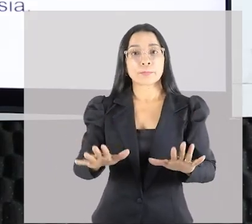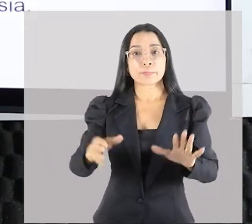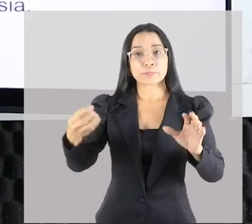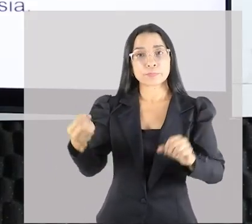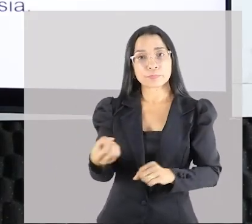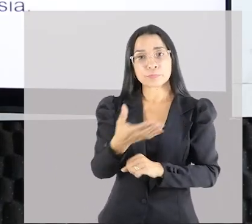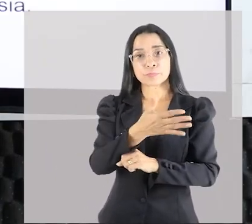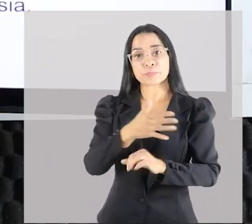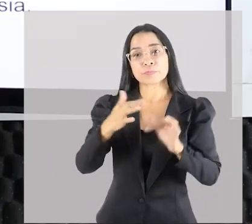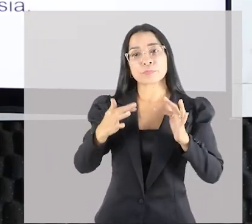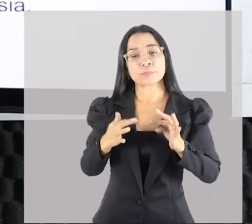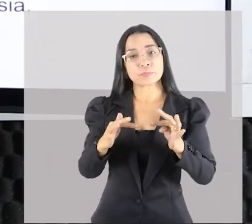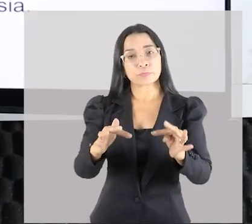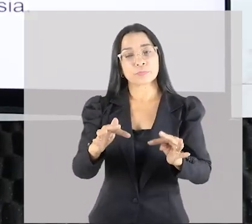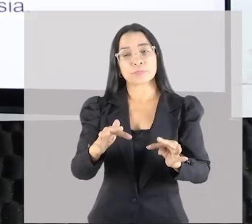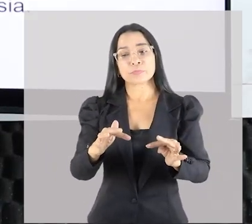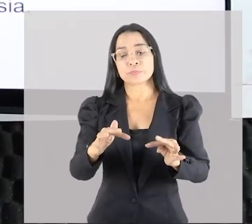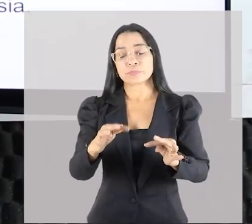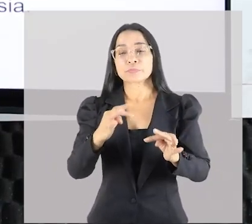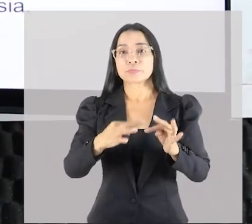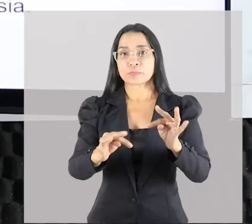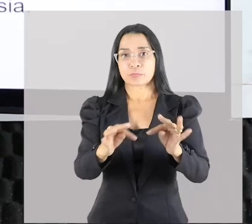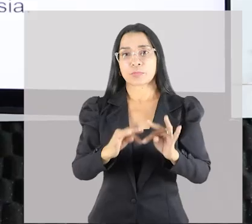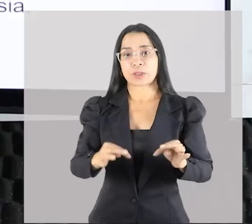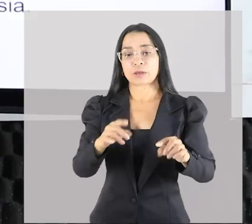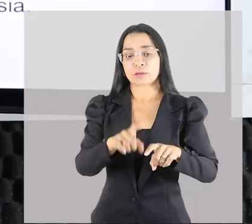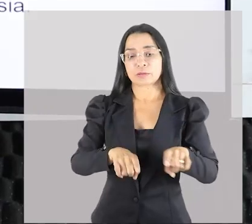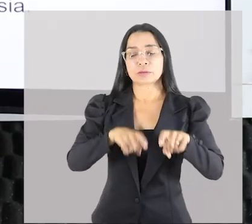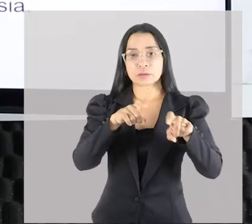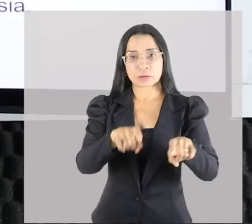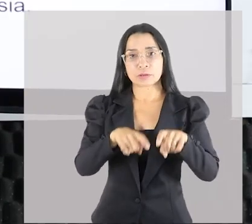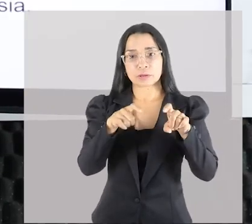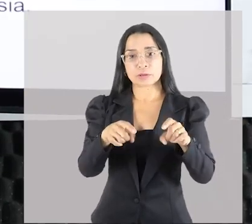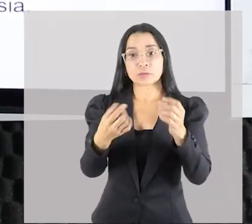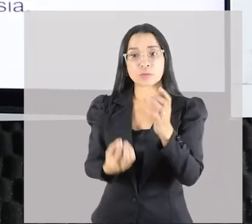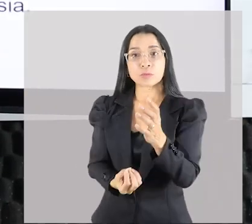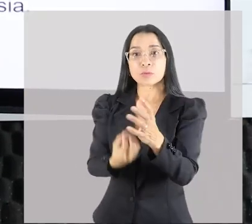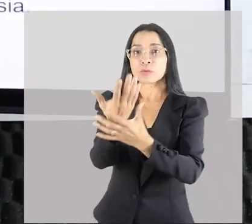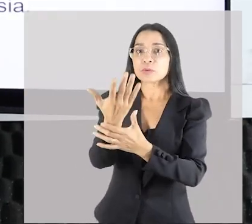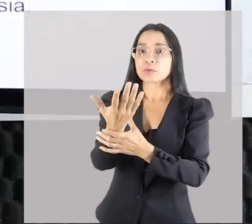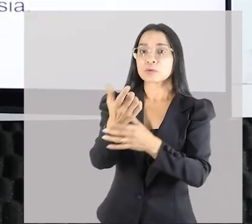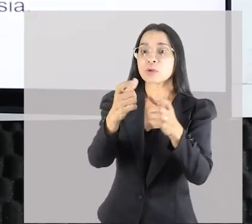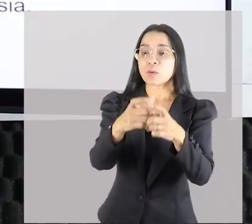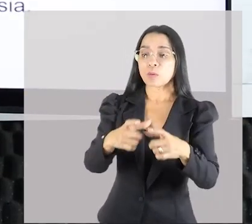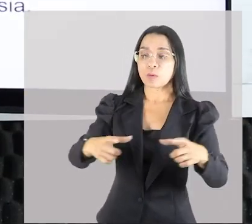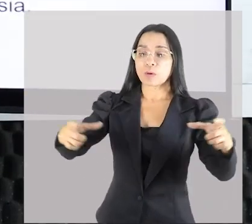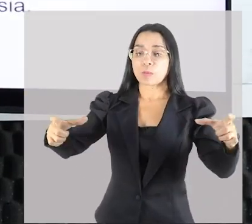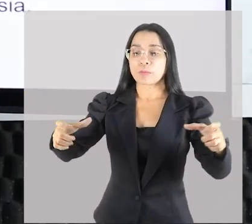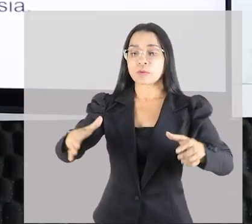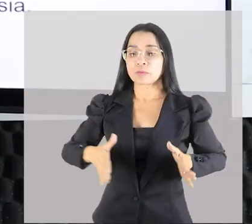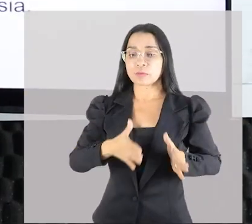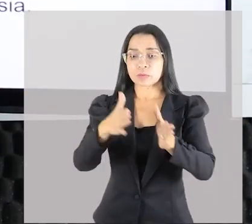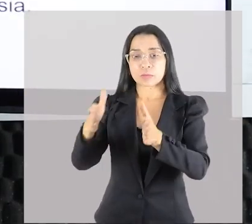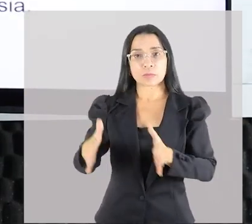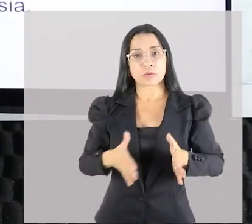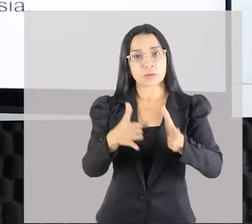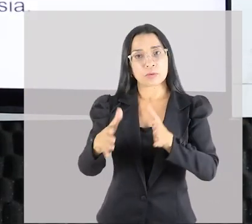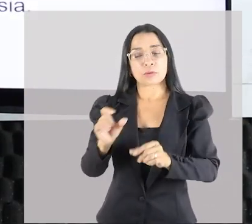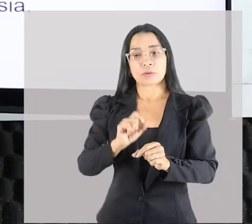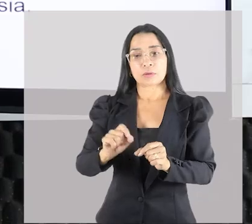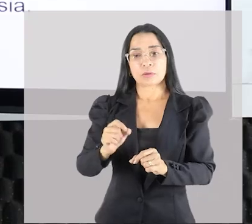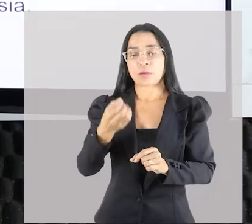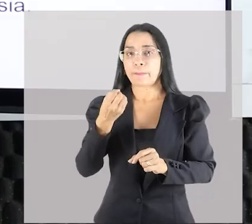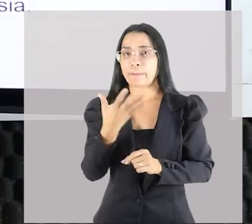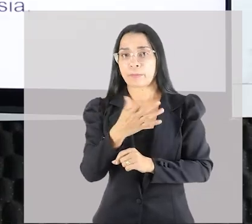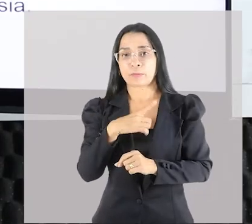novas técnicas agrícolas, elas vão fornecer um aumento na produtividade. Bom, eu